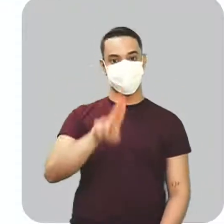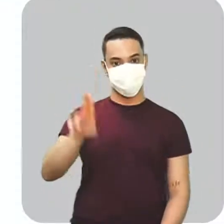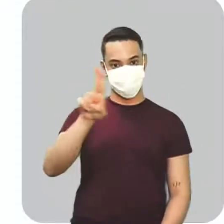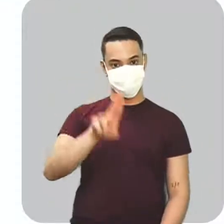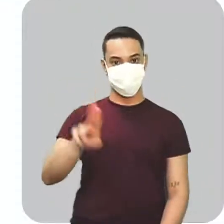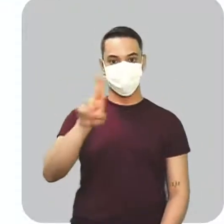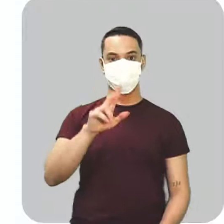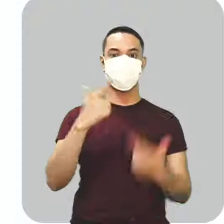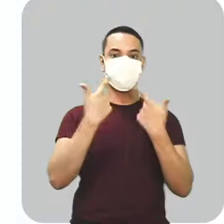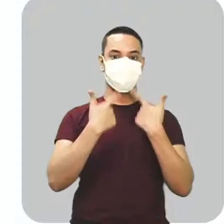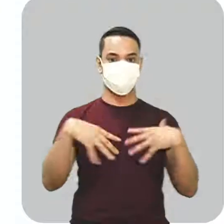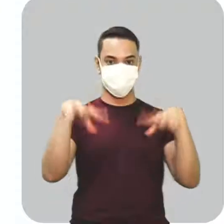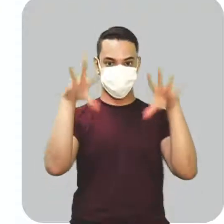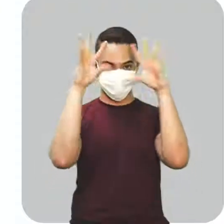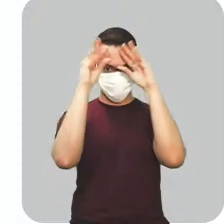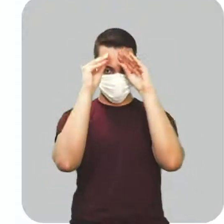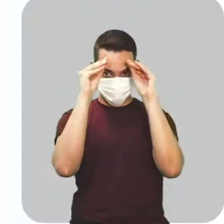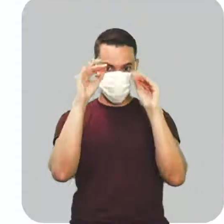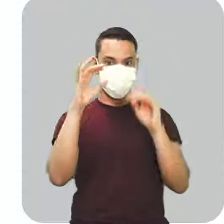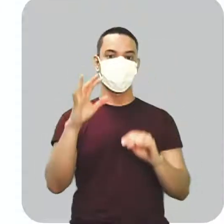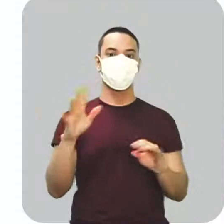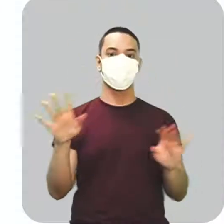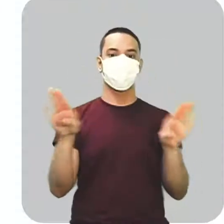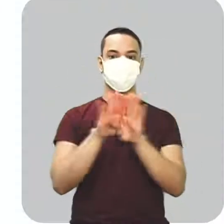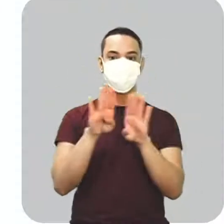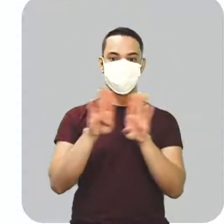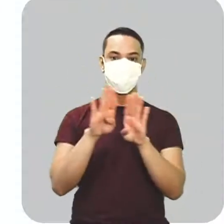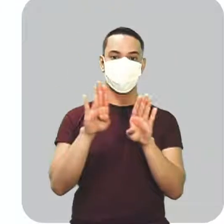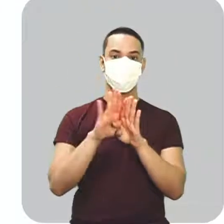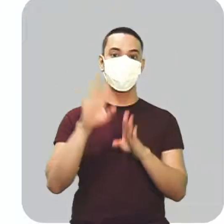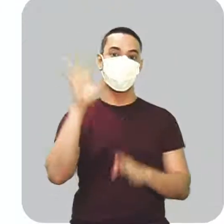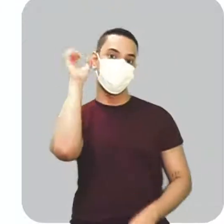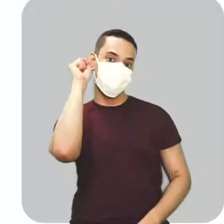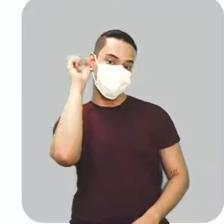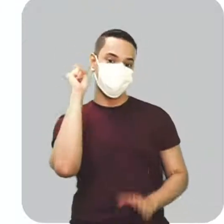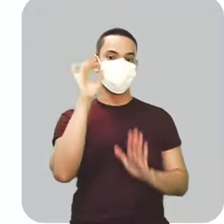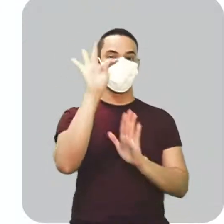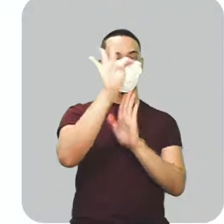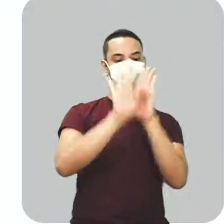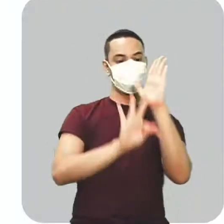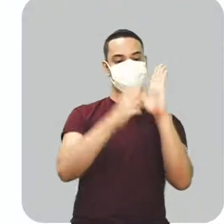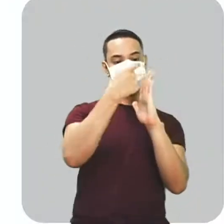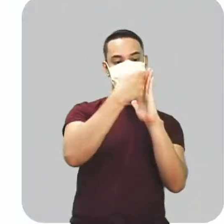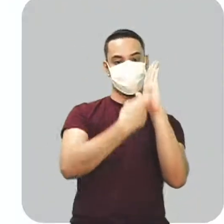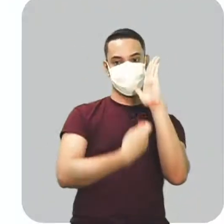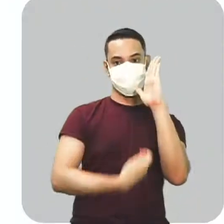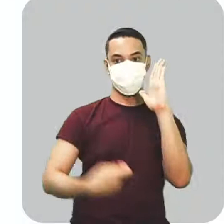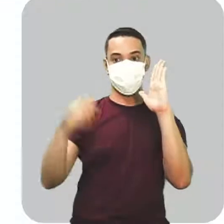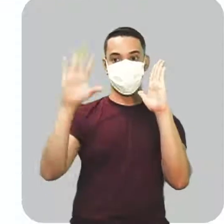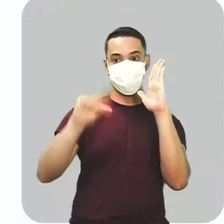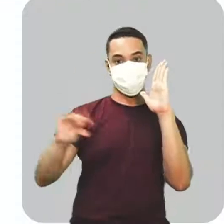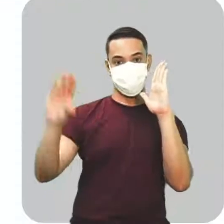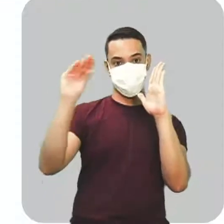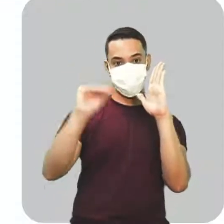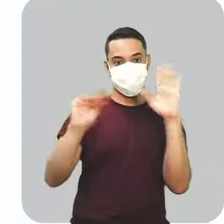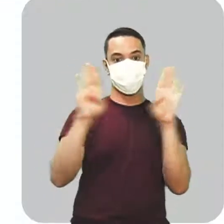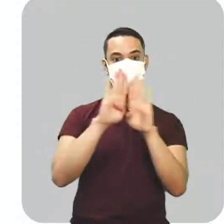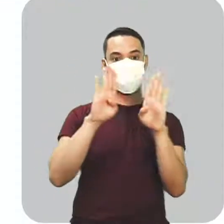Utilizar a linguagem na escuta e produção de textos orais e na leitura